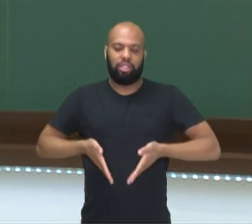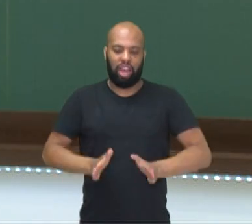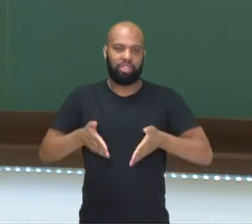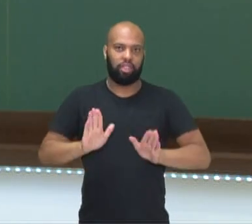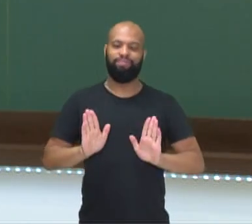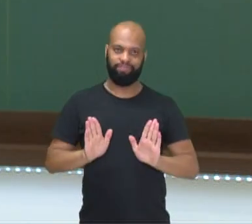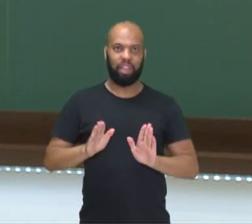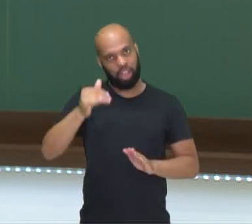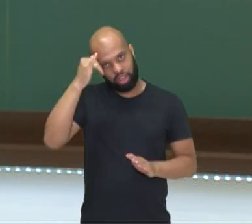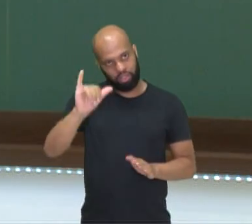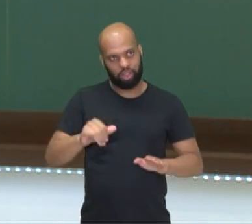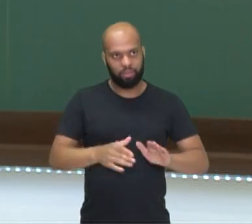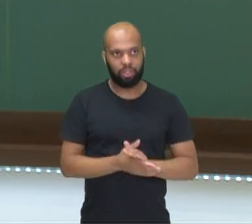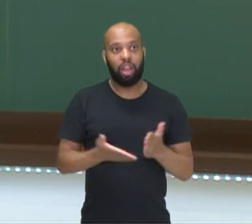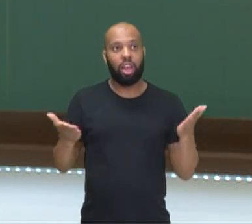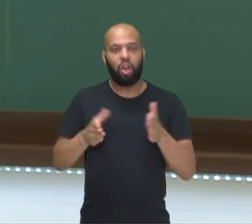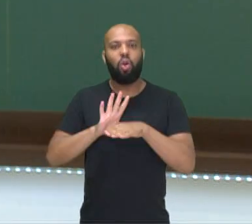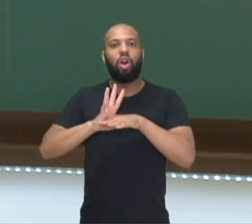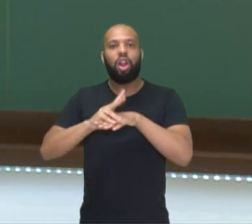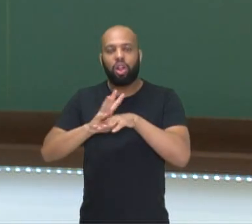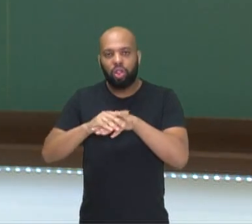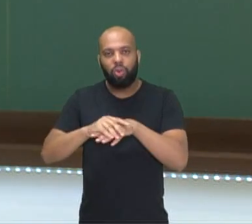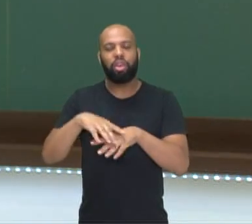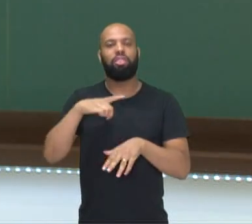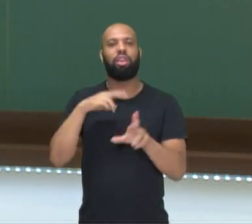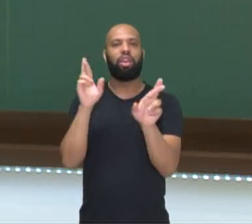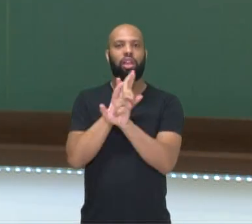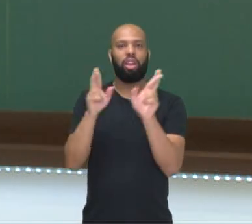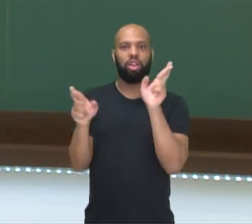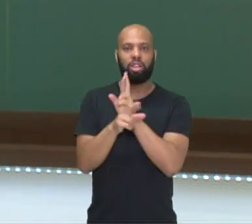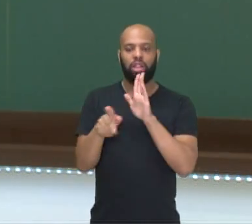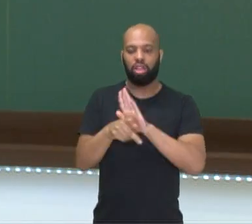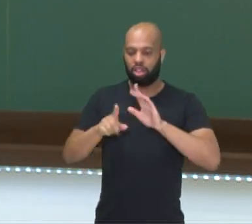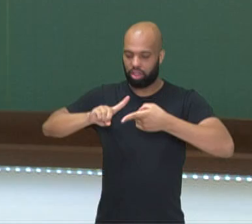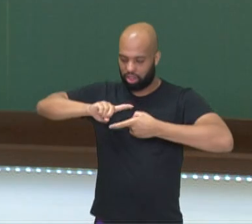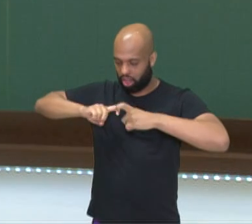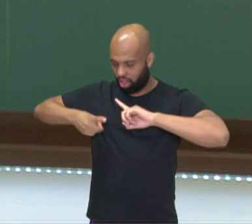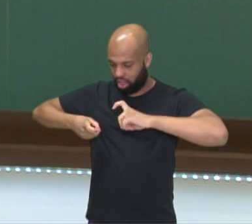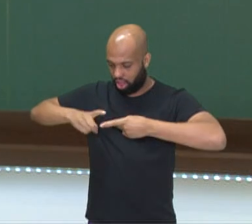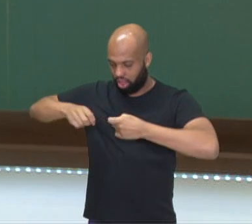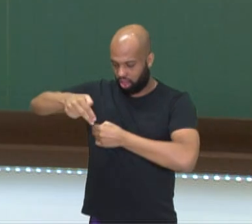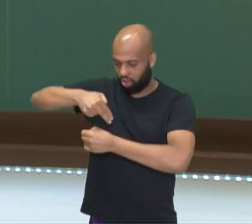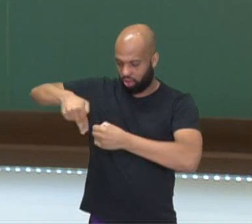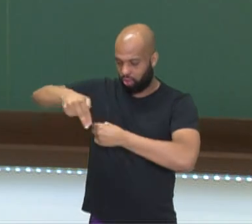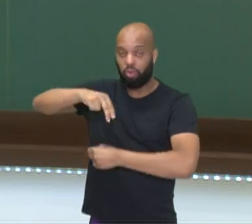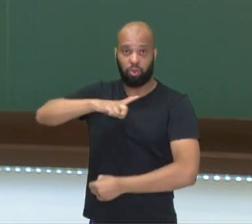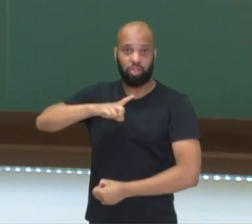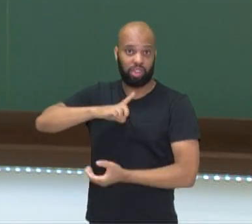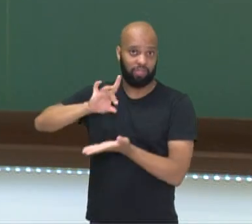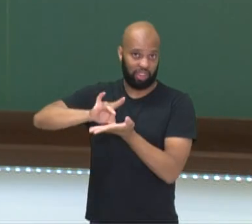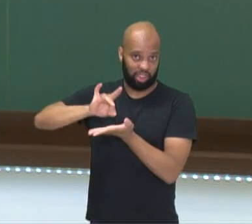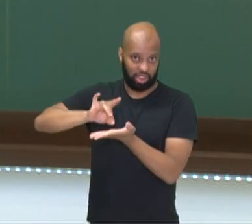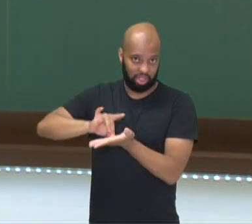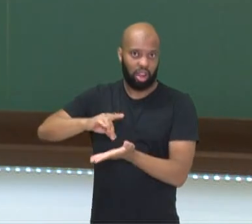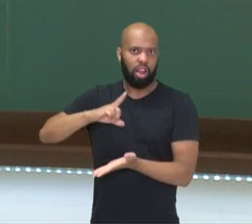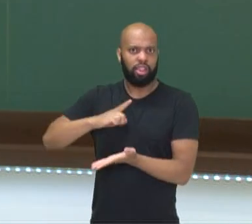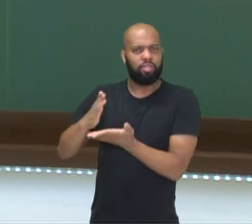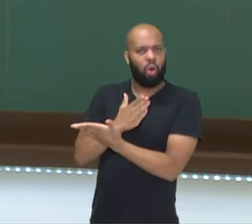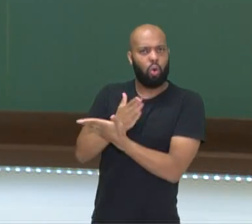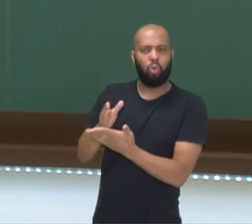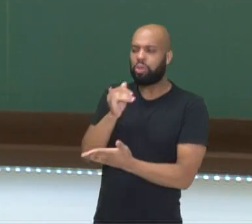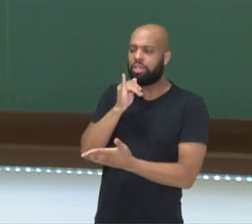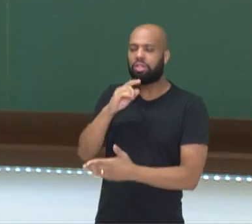falar a partir de agora estão relacionadas a protozoários. Lembrando que são alguns exemplos. Existem muitas